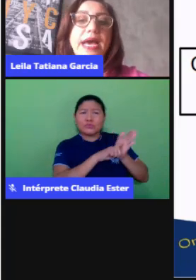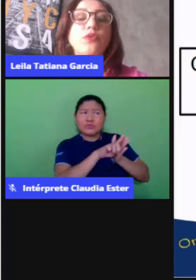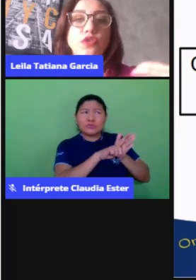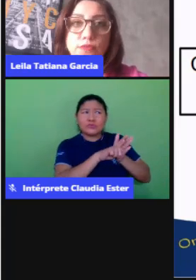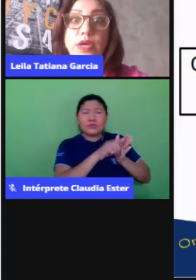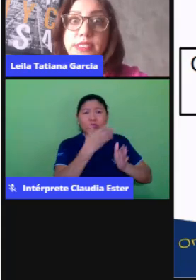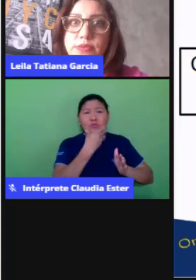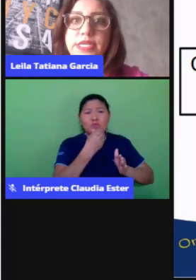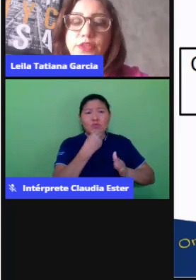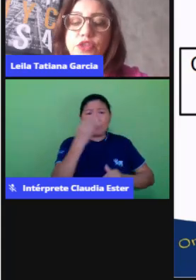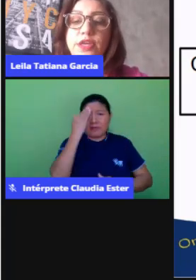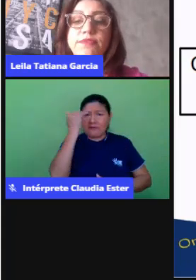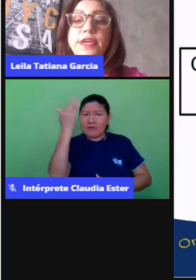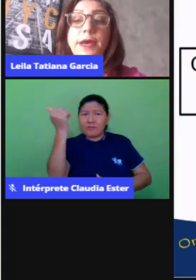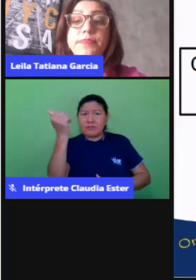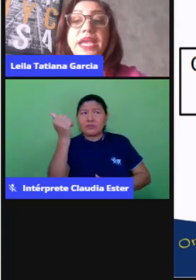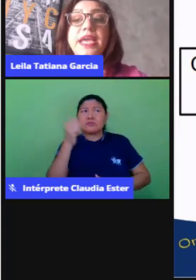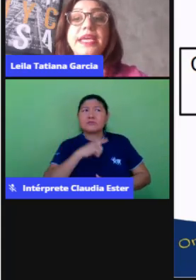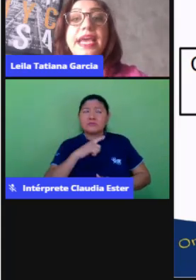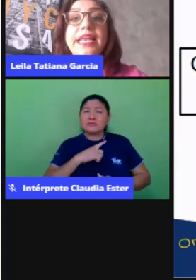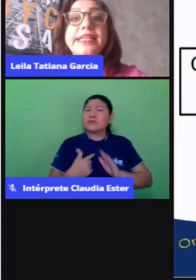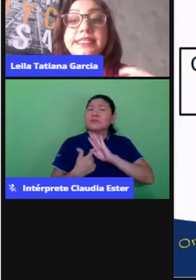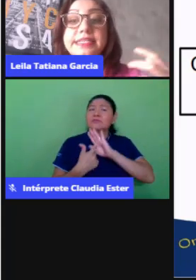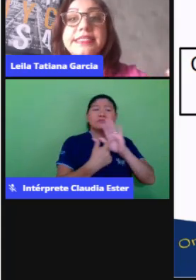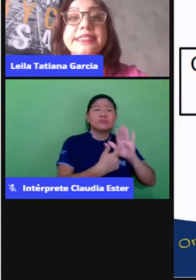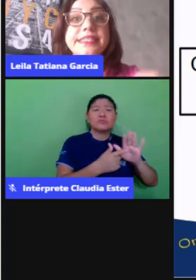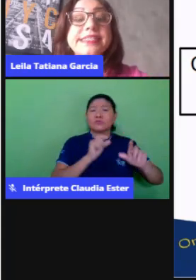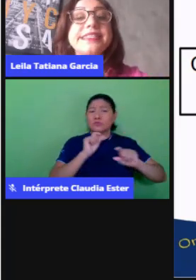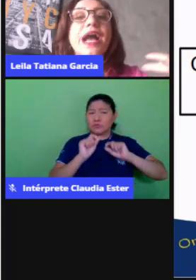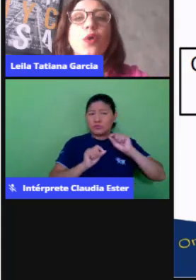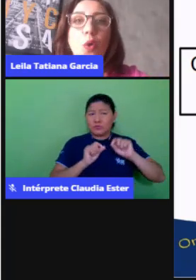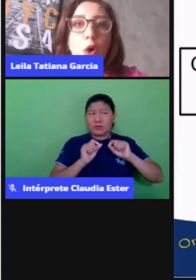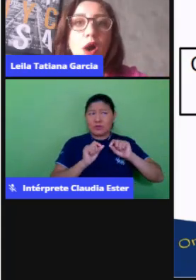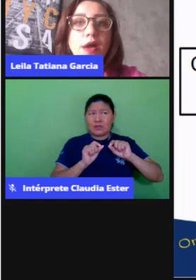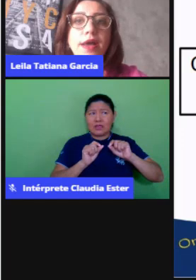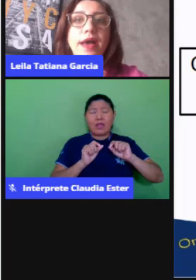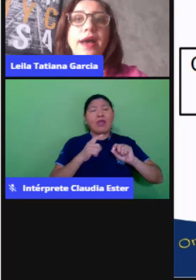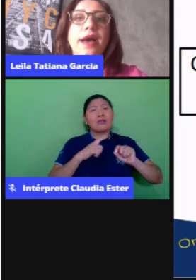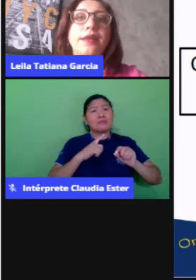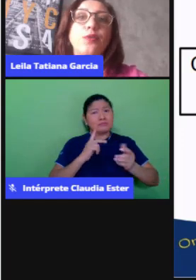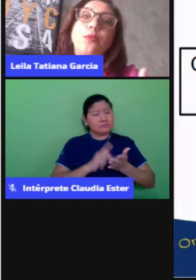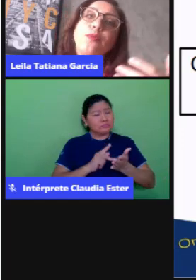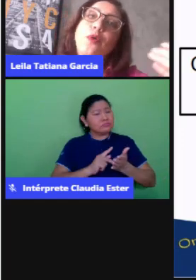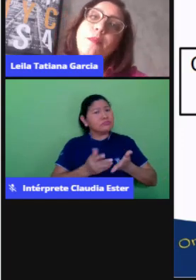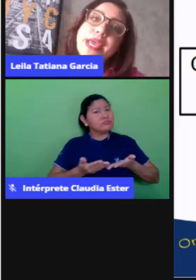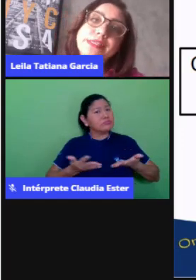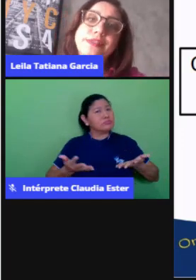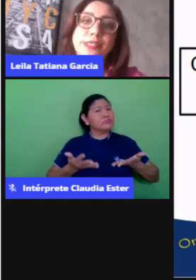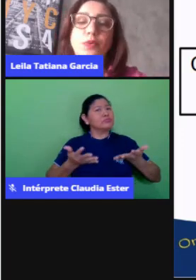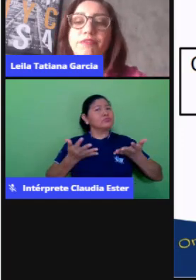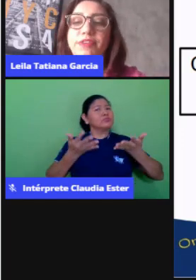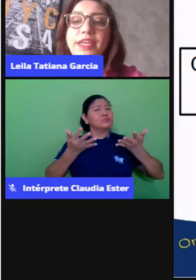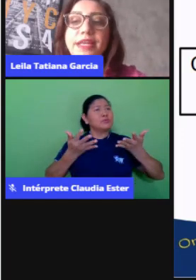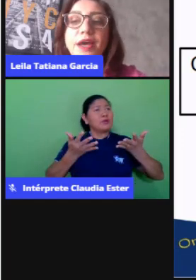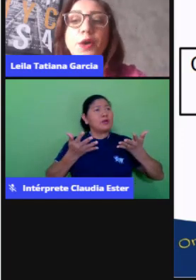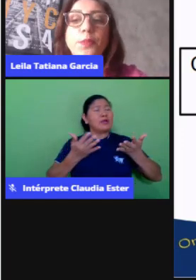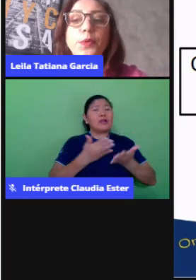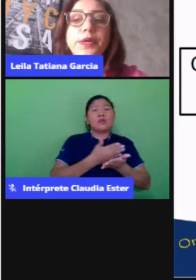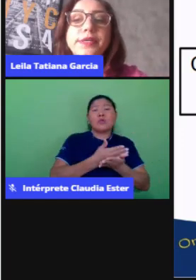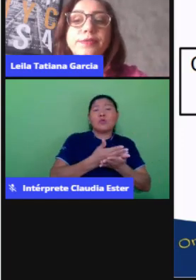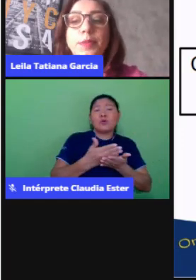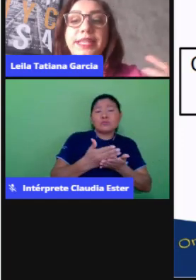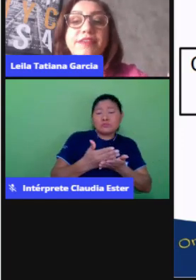que tem canal de divulgação científica, e ele se destacou no começo da sua